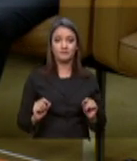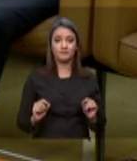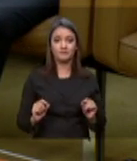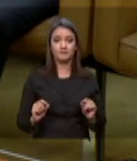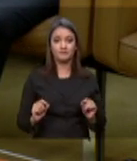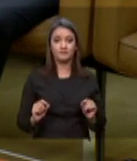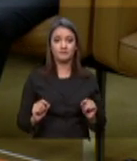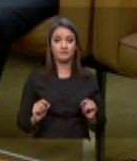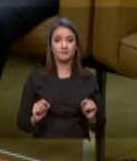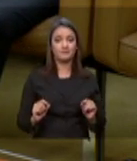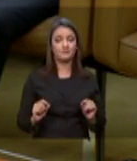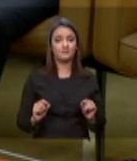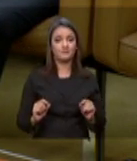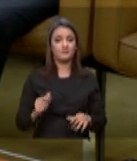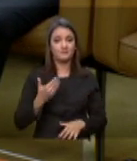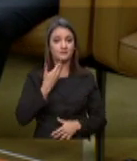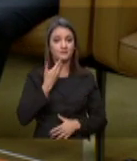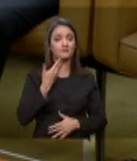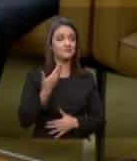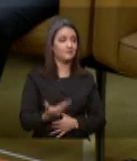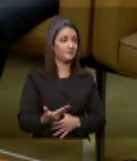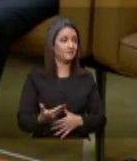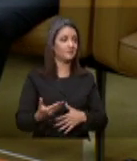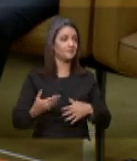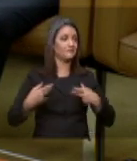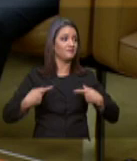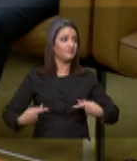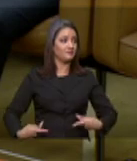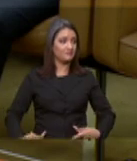inclusive, um comportamento na esfera